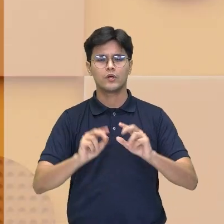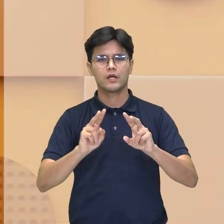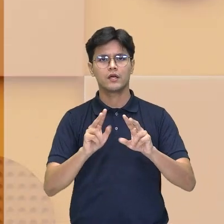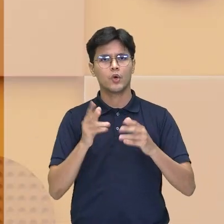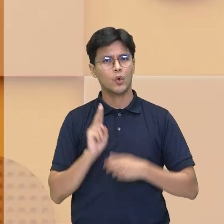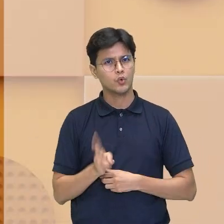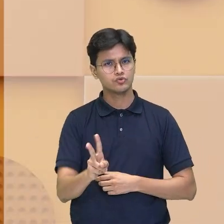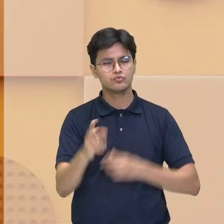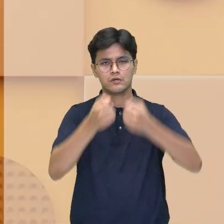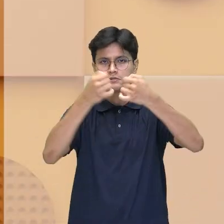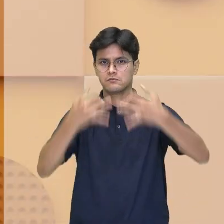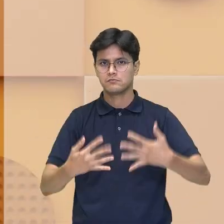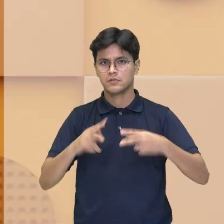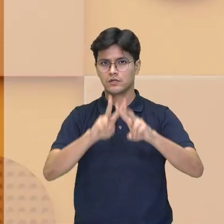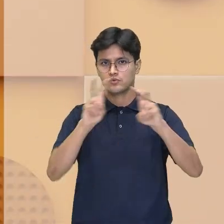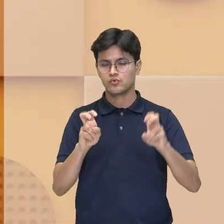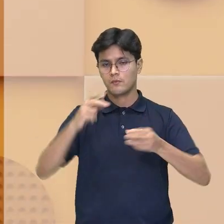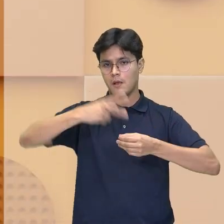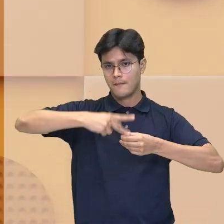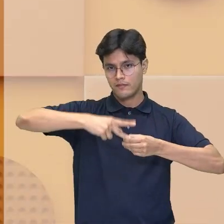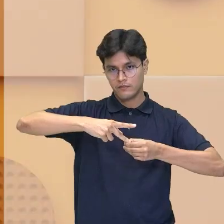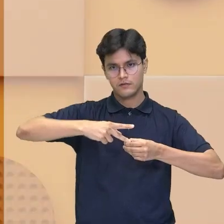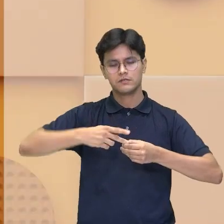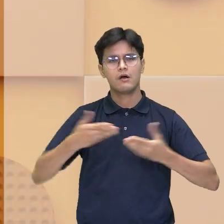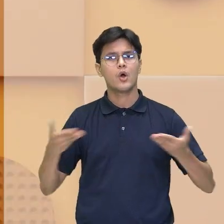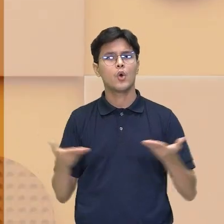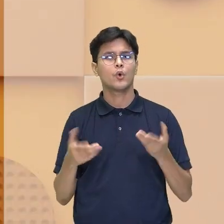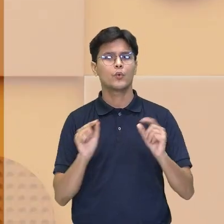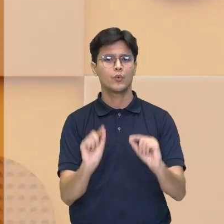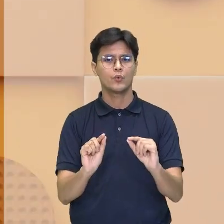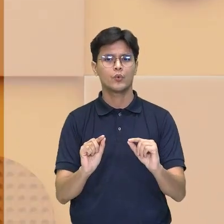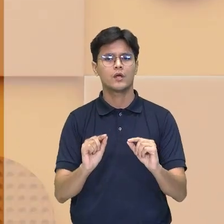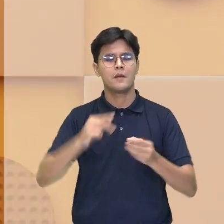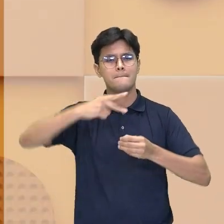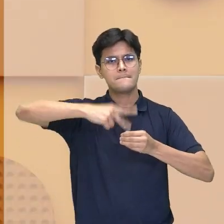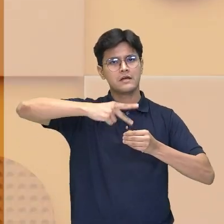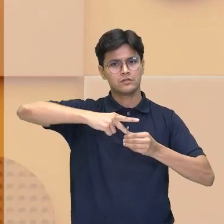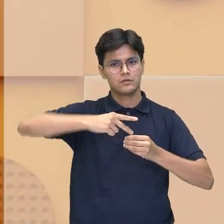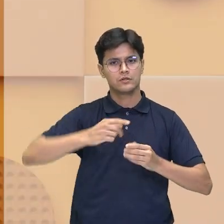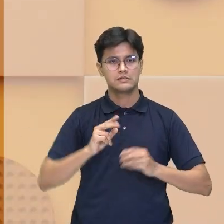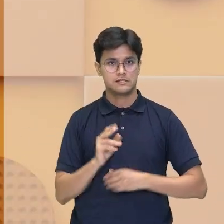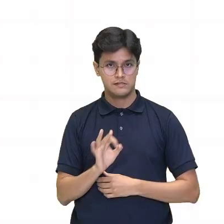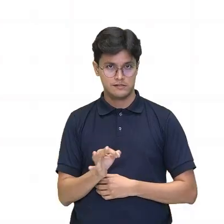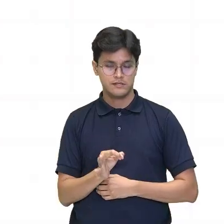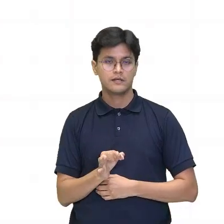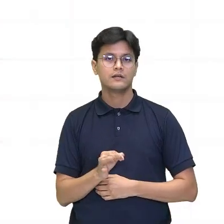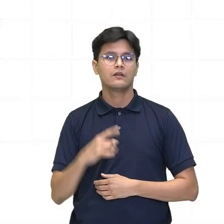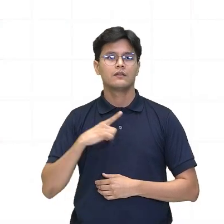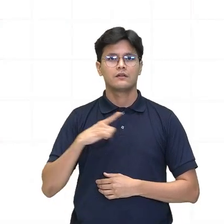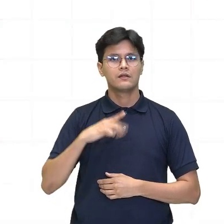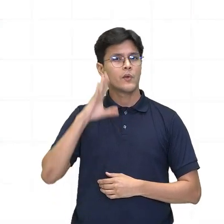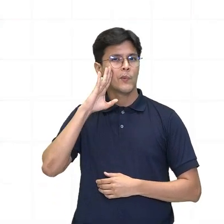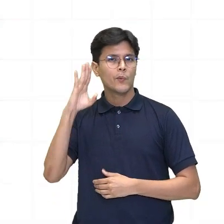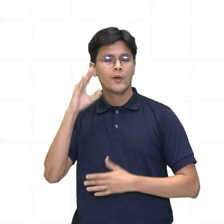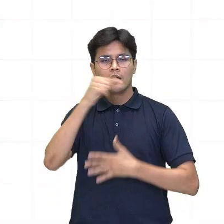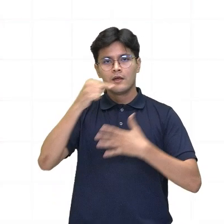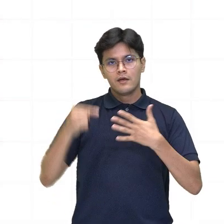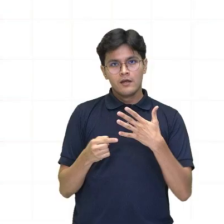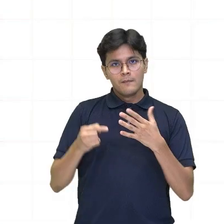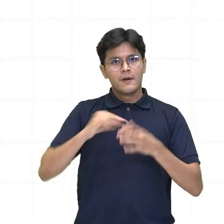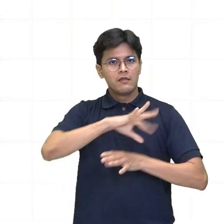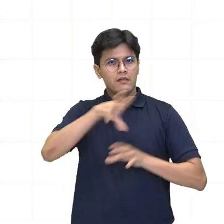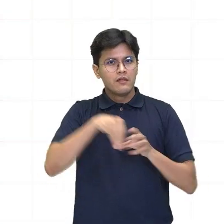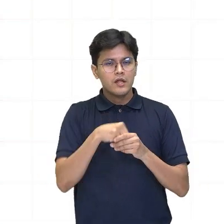fonte de energia. Já vimos o carvão mineral, vamos falar agora do petróleo. Aí nós temos que os seus principais derivados, né,